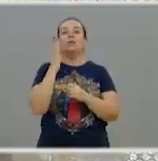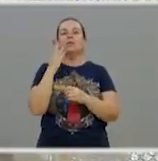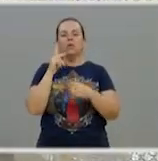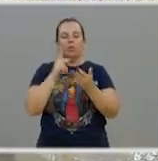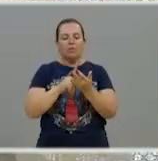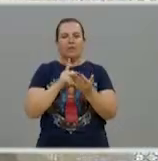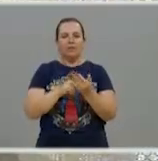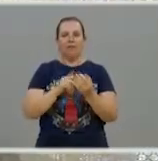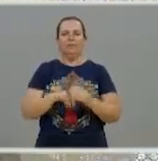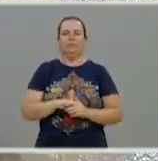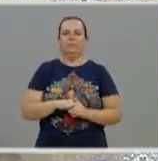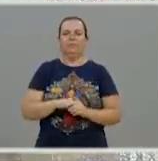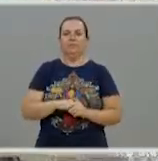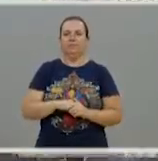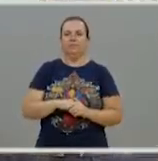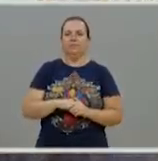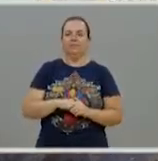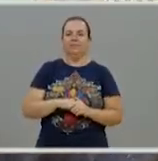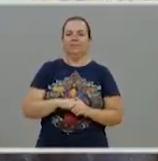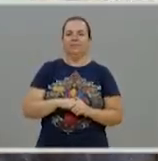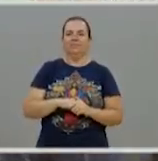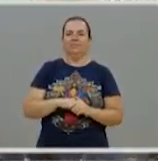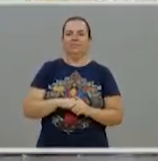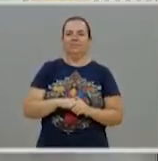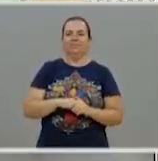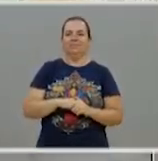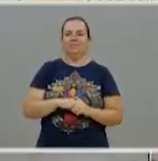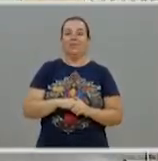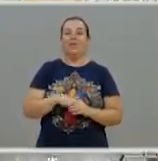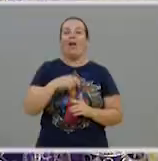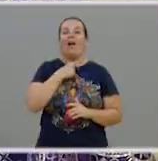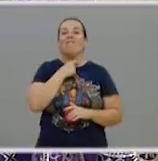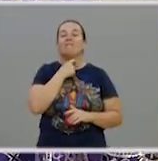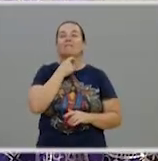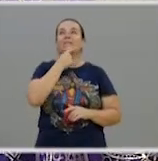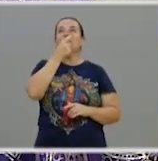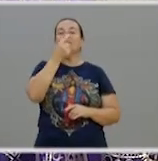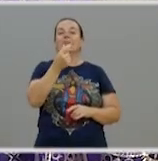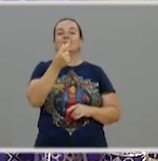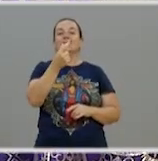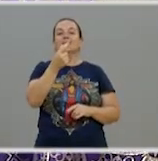Tabor foi, na verdade, a voz que se ouviu,